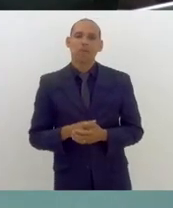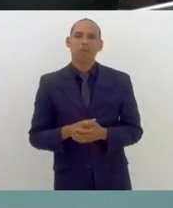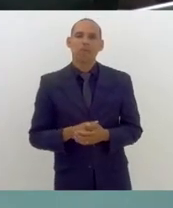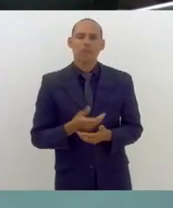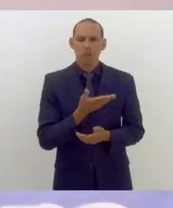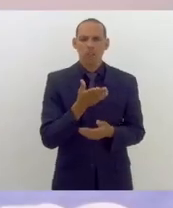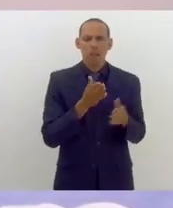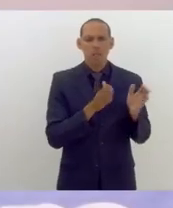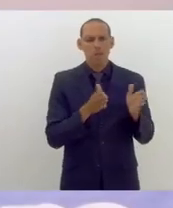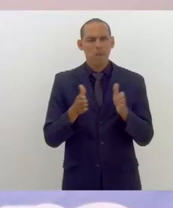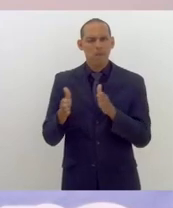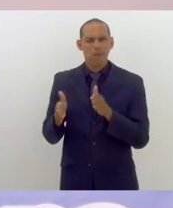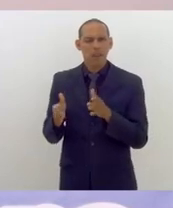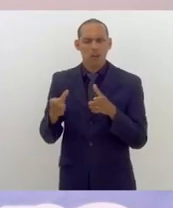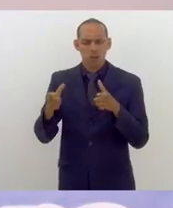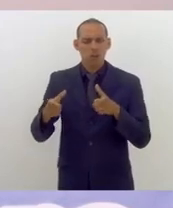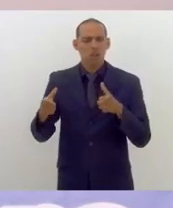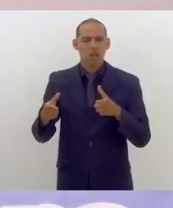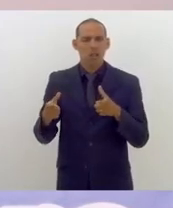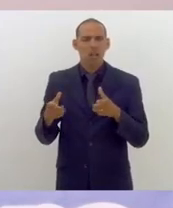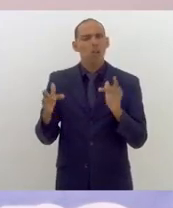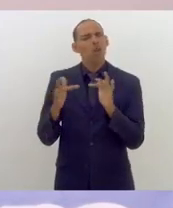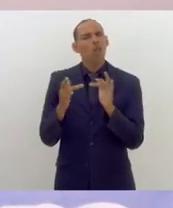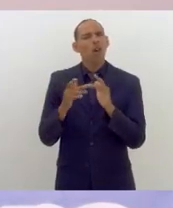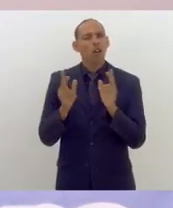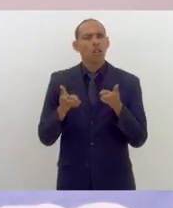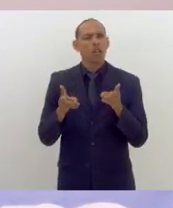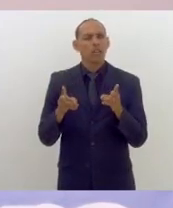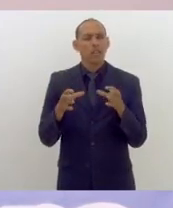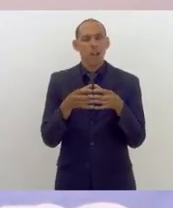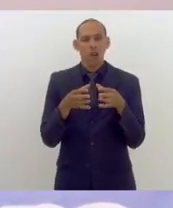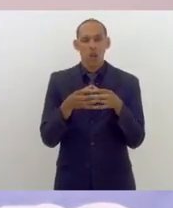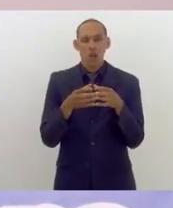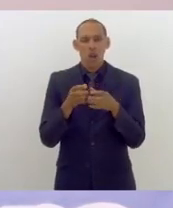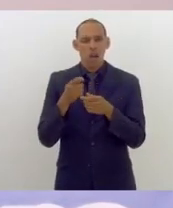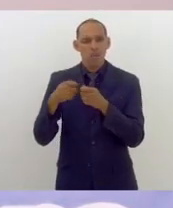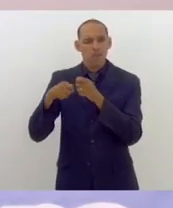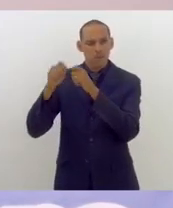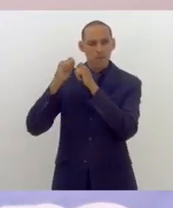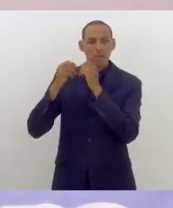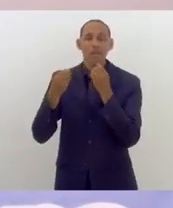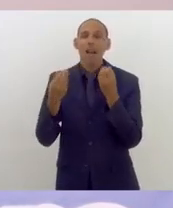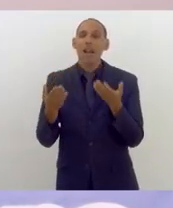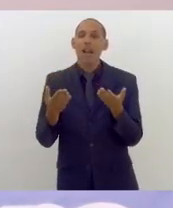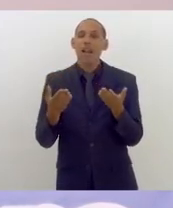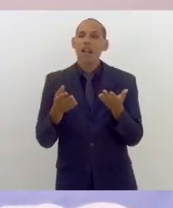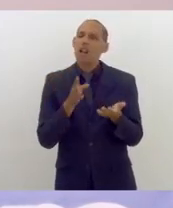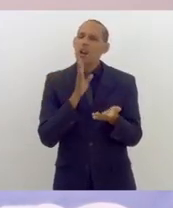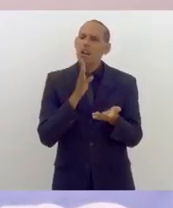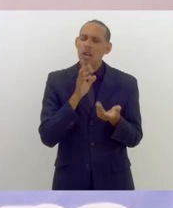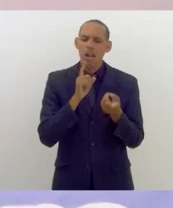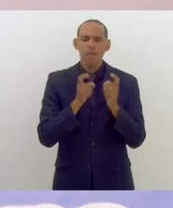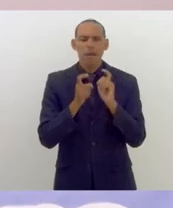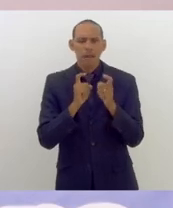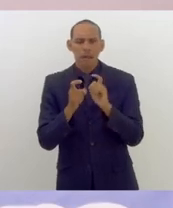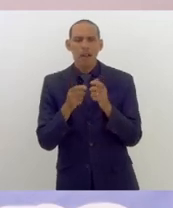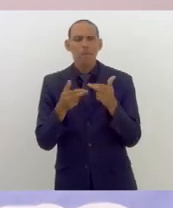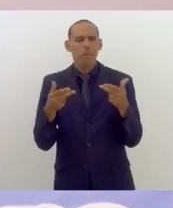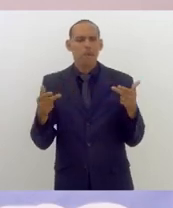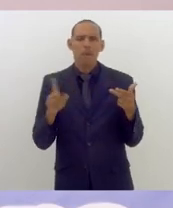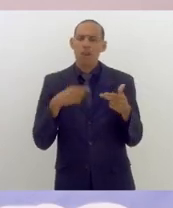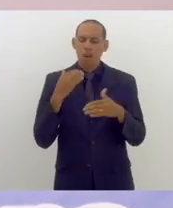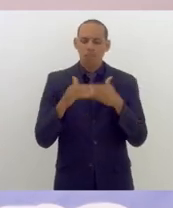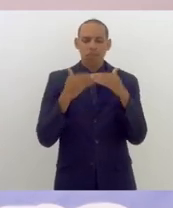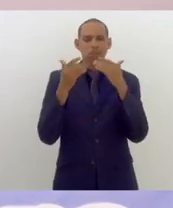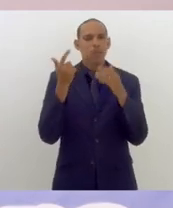estão se organizando lá é bom que sempre de contato com a colônia de pescadores para dar um conhecimento das reuniões para que a gente possa